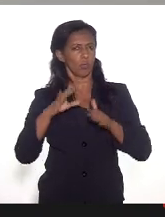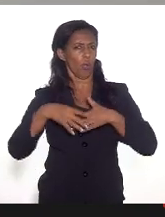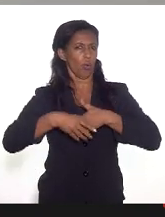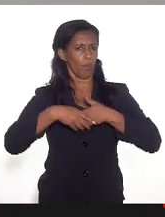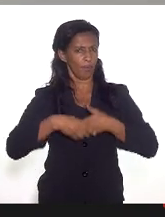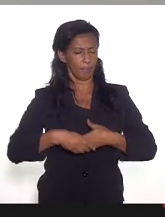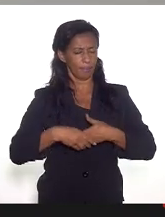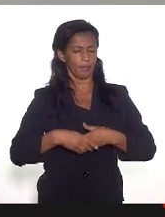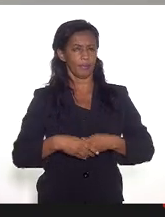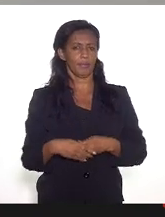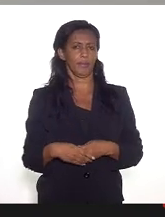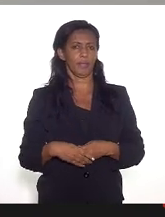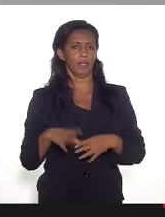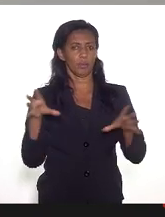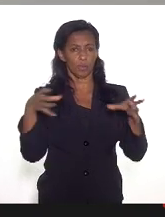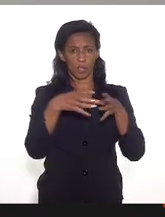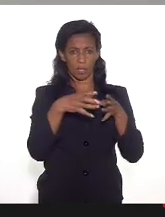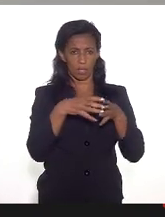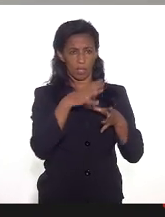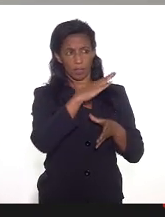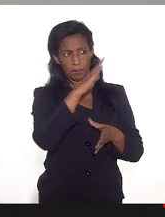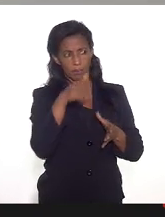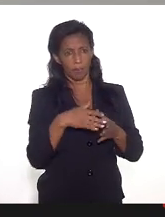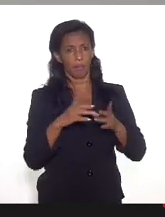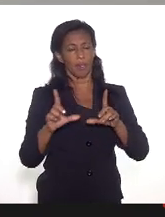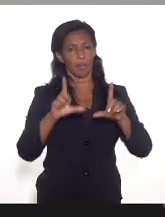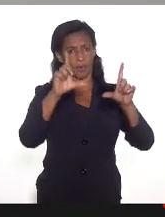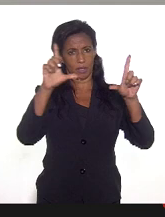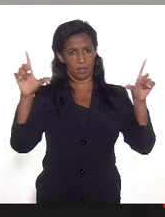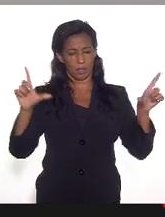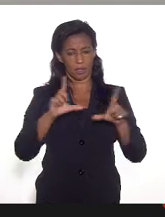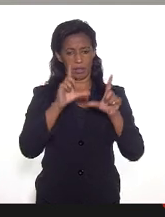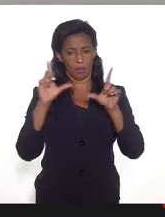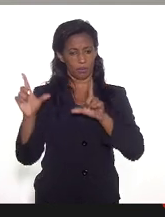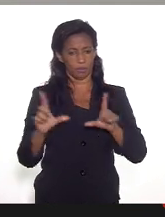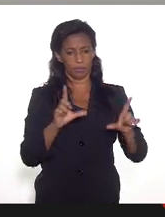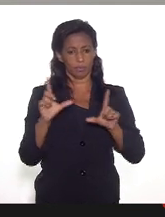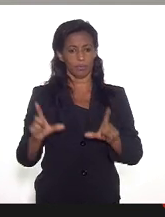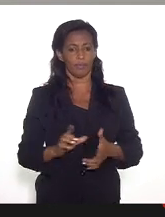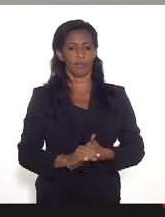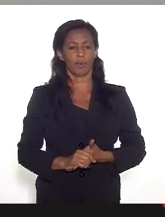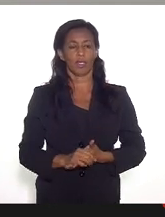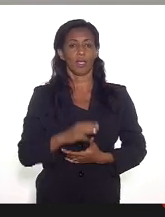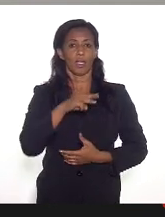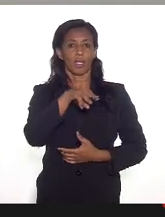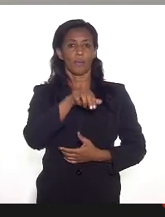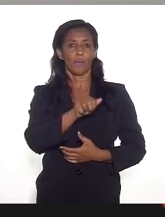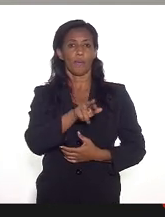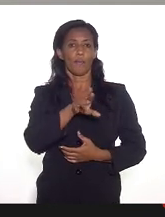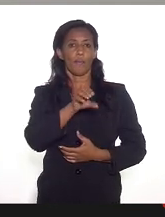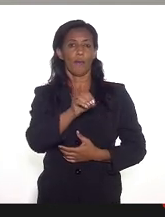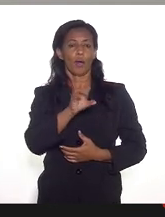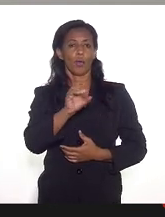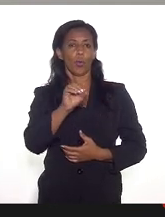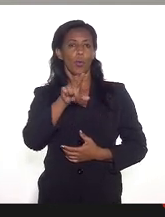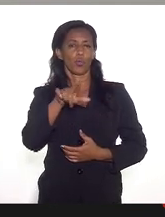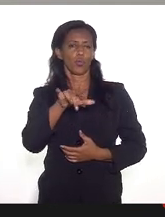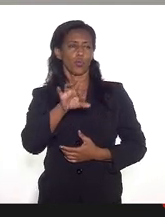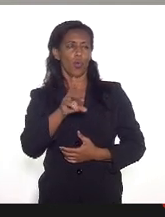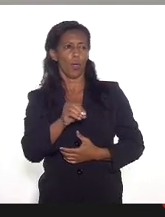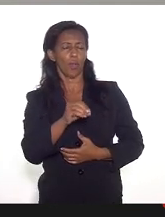tanto o Almirante Edésio quanto a sua equipe pela apresentação. E o Mauro Osório levantou